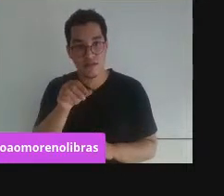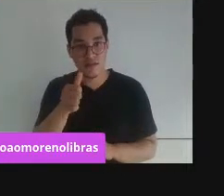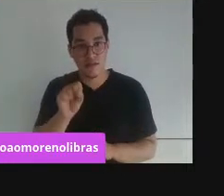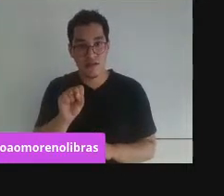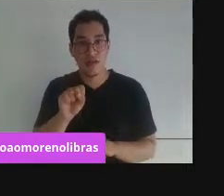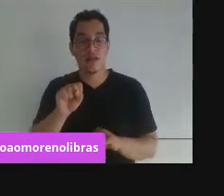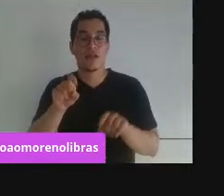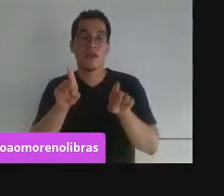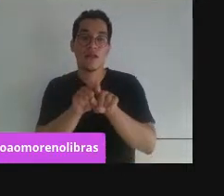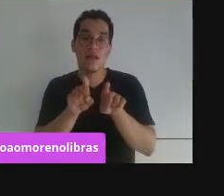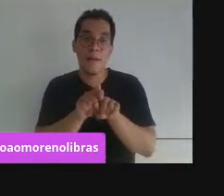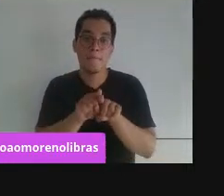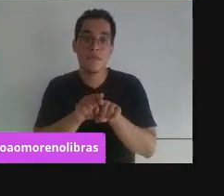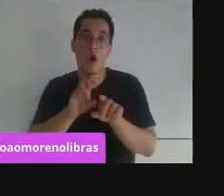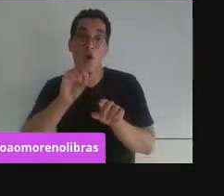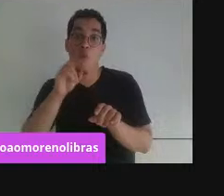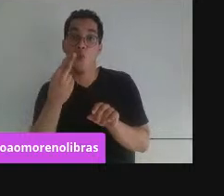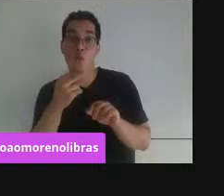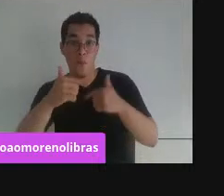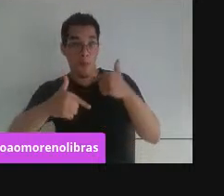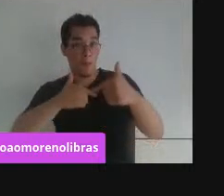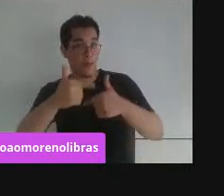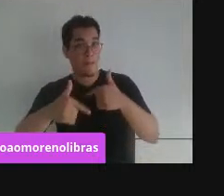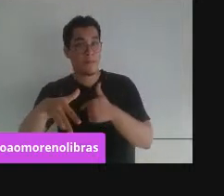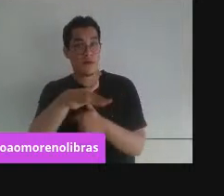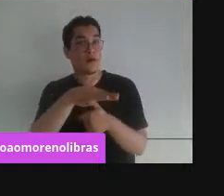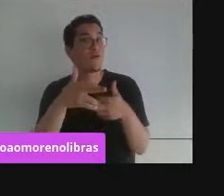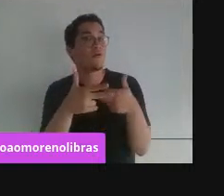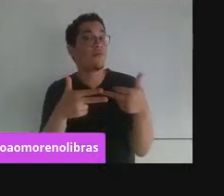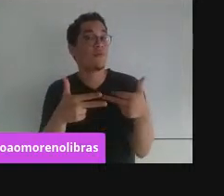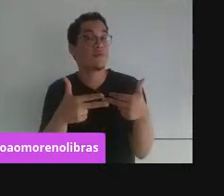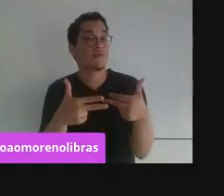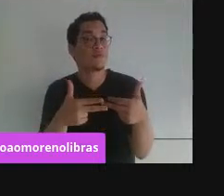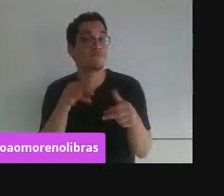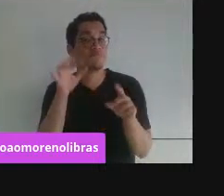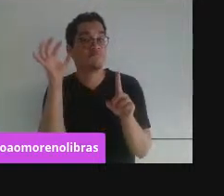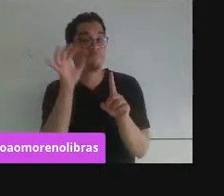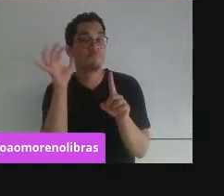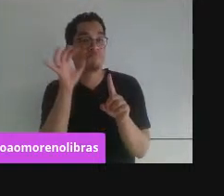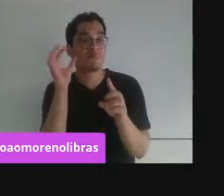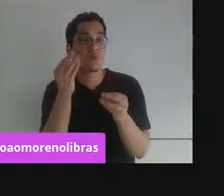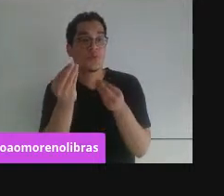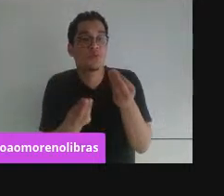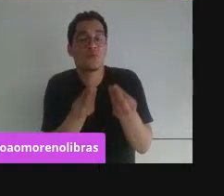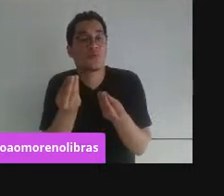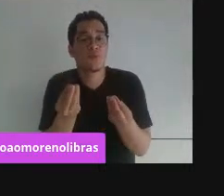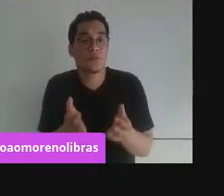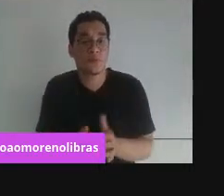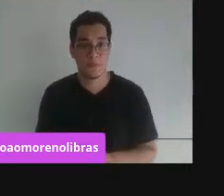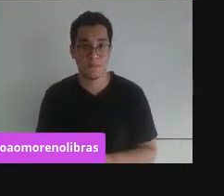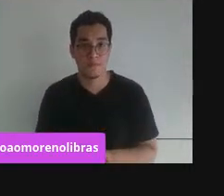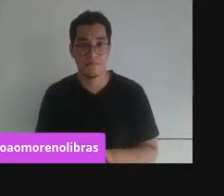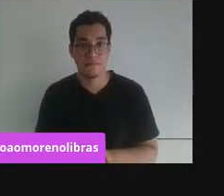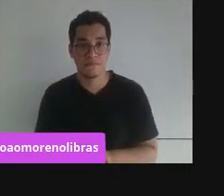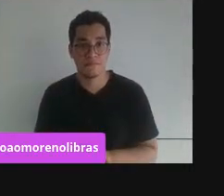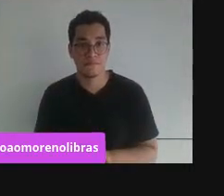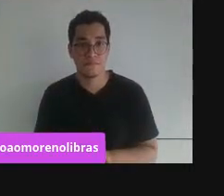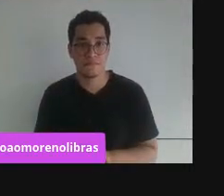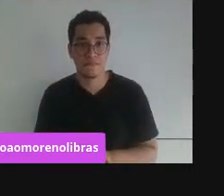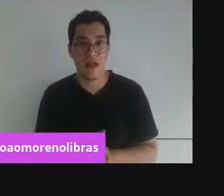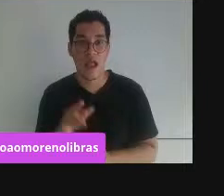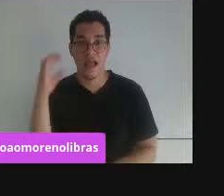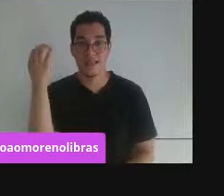É estudo, como grande parte dos brasileiros fazem. Fecho aspas. Com esse ato ilocucionário assertivo,